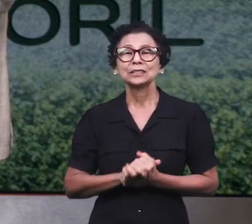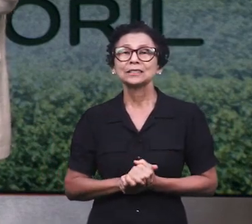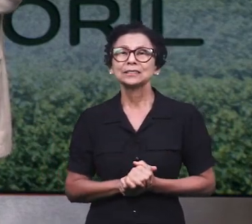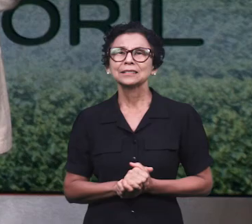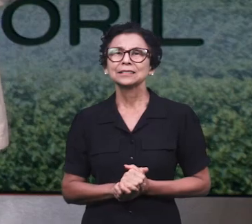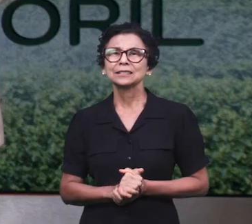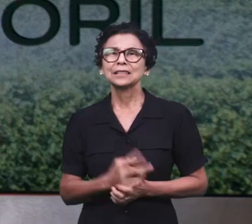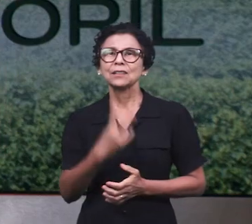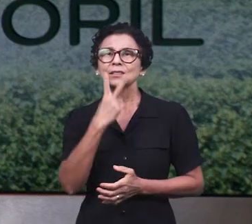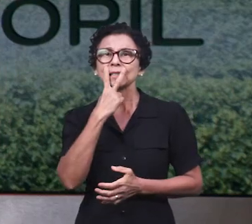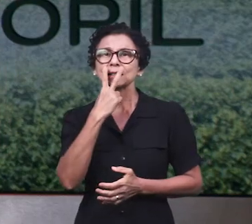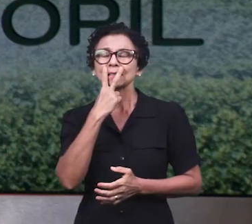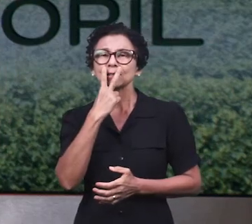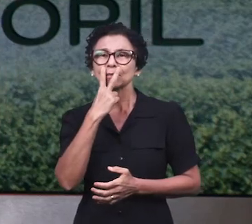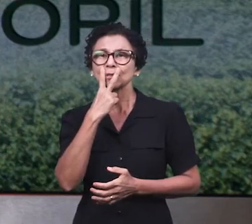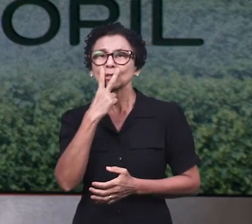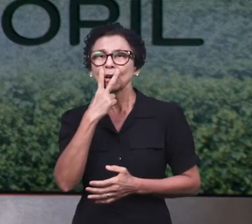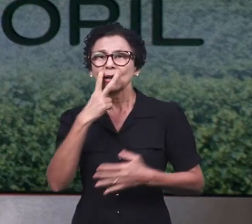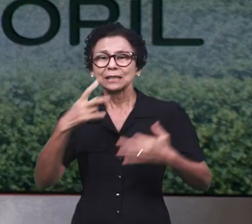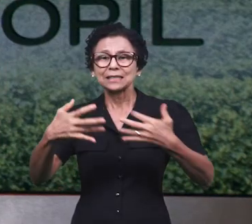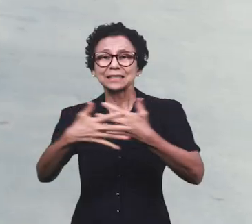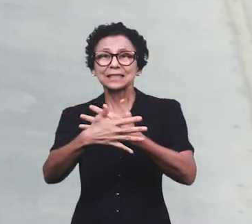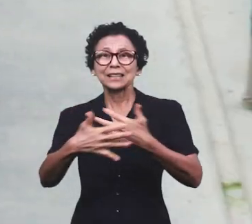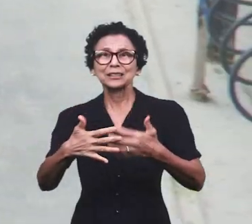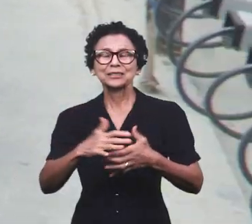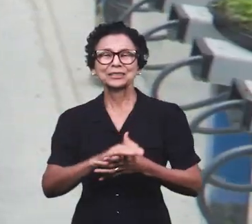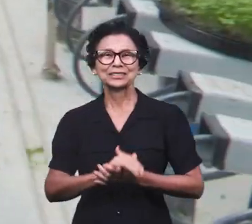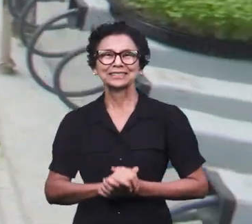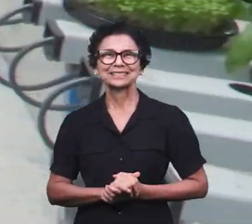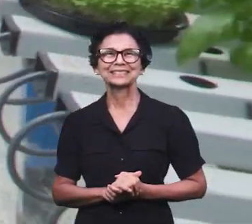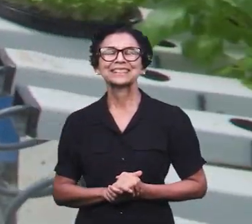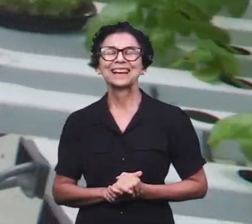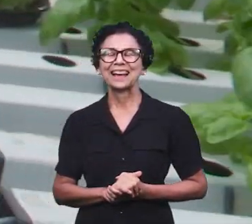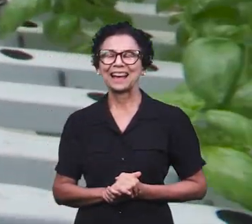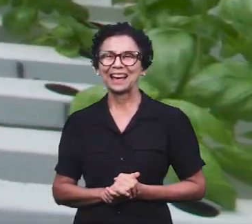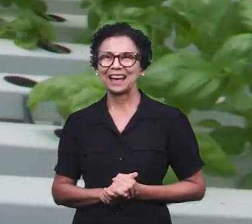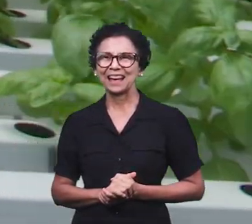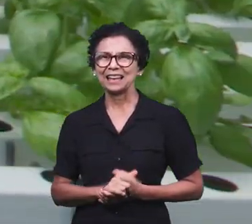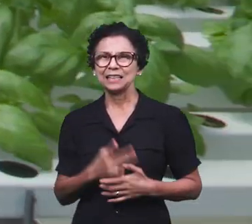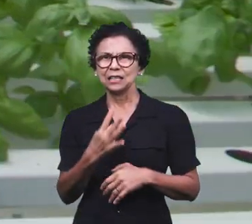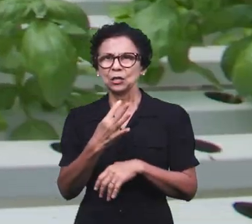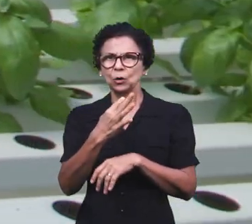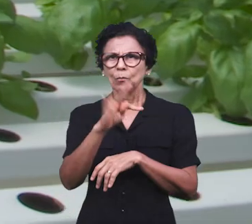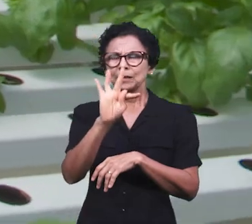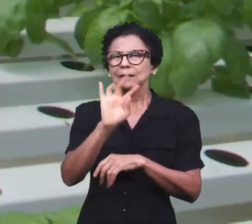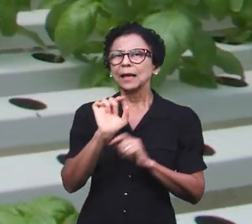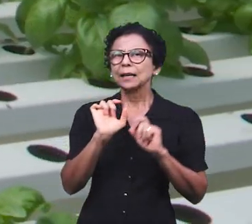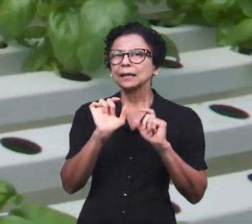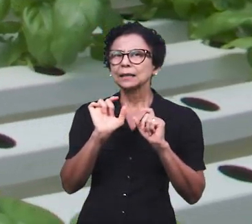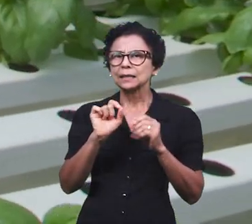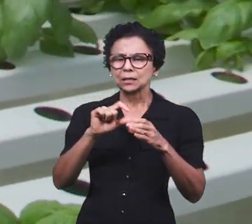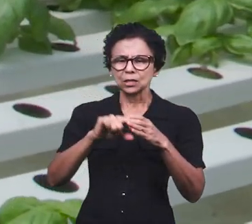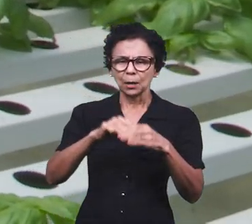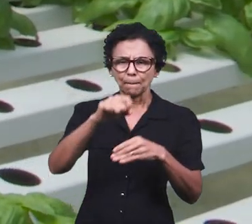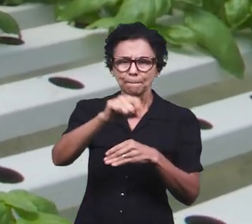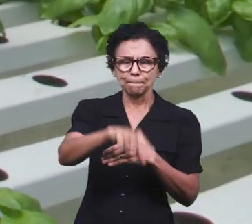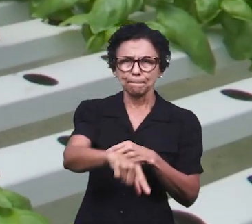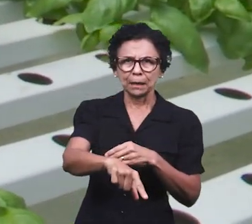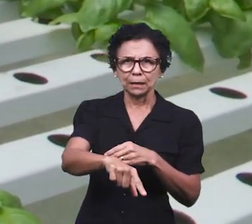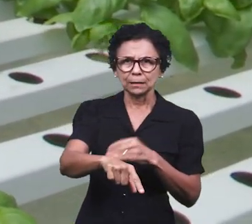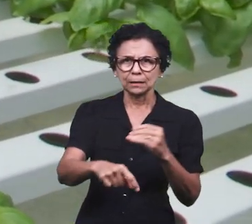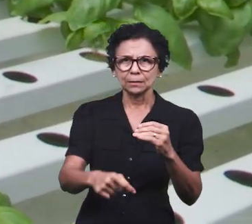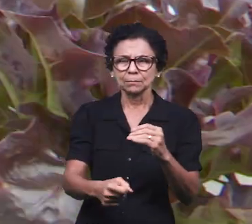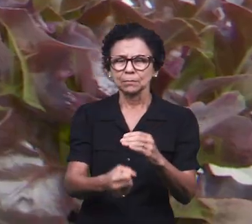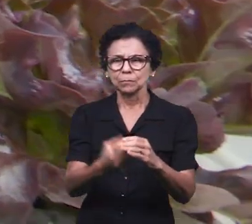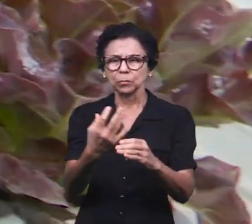na cidade de Vitória. Confira a matéria. A agricultura é uma técnica que planta, cultiva, semeia e alimenta